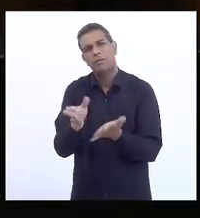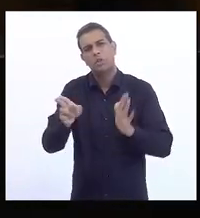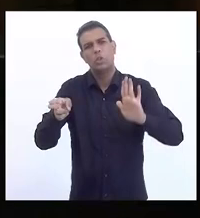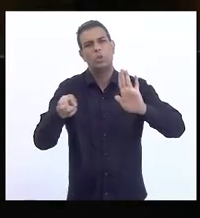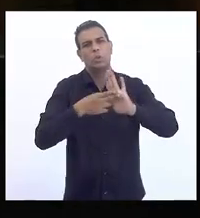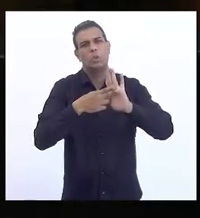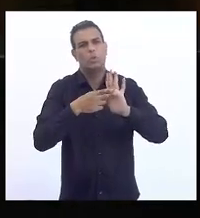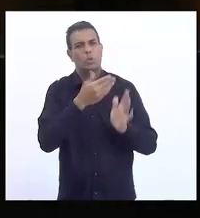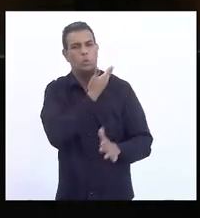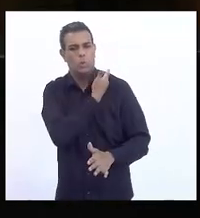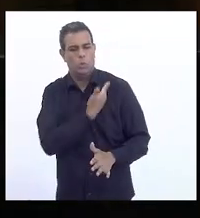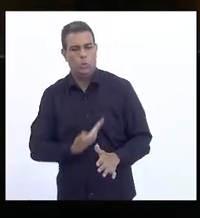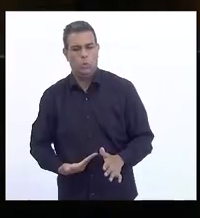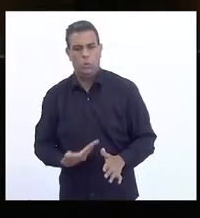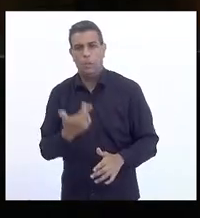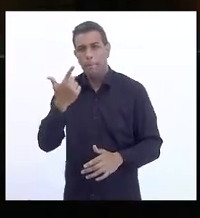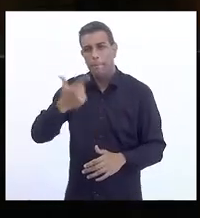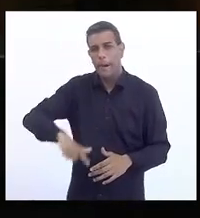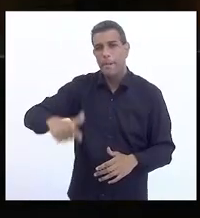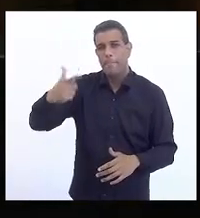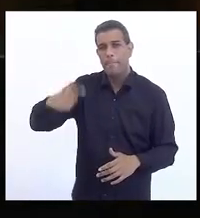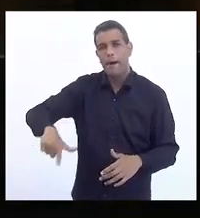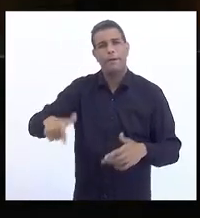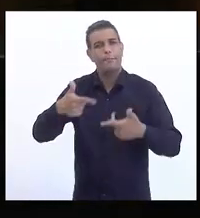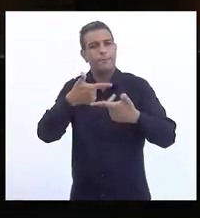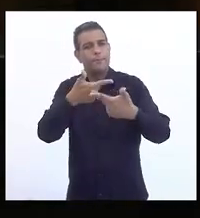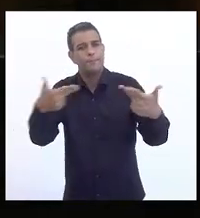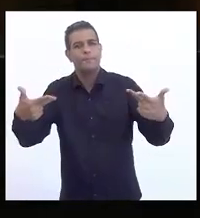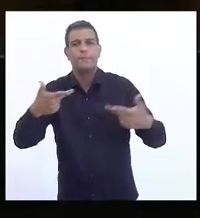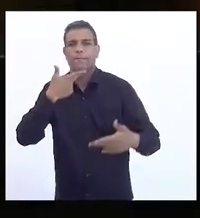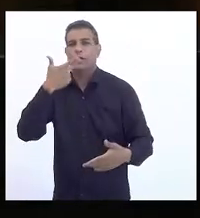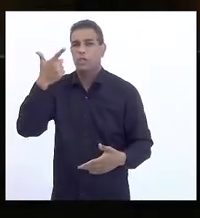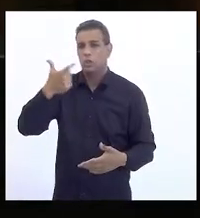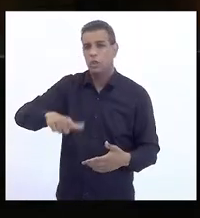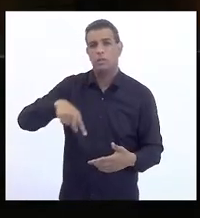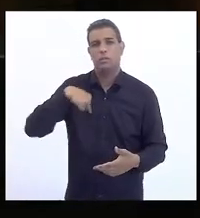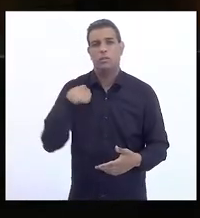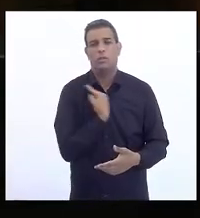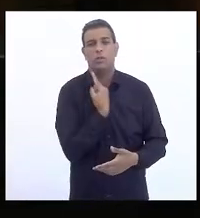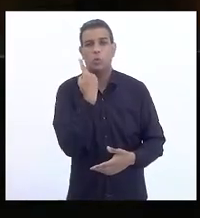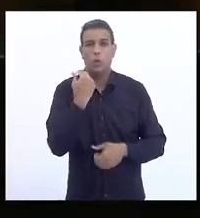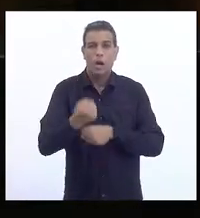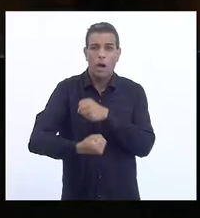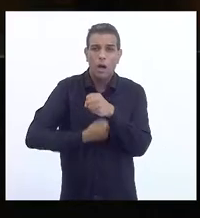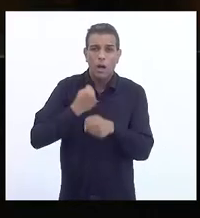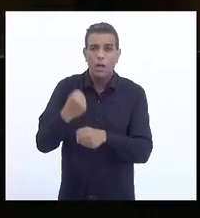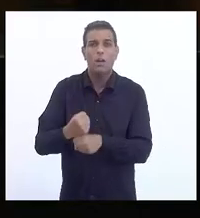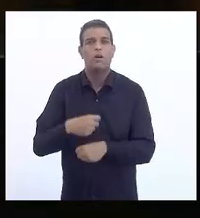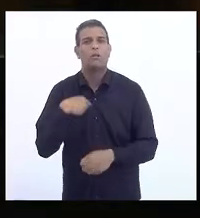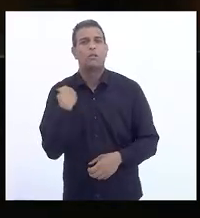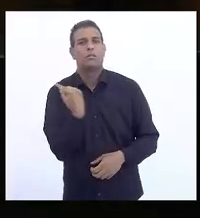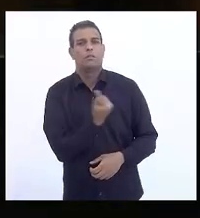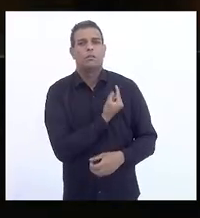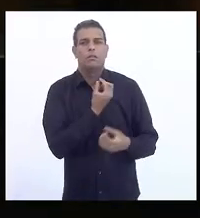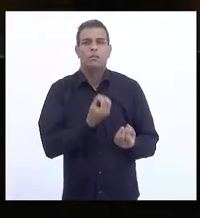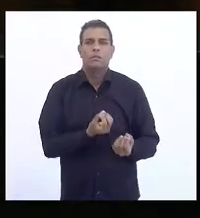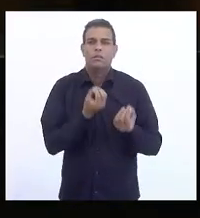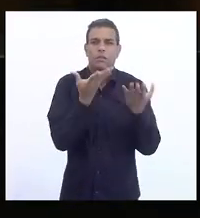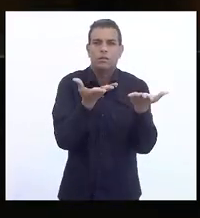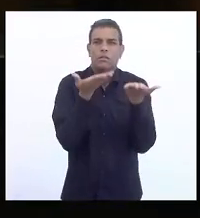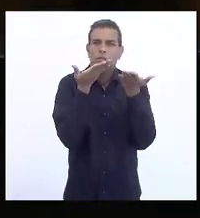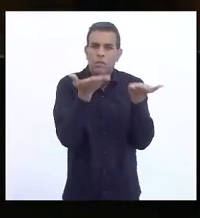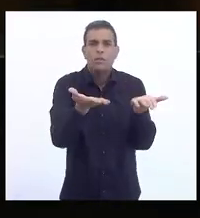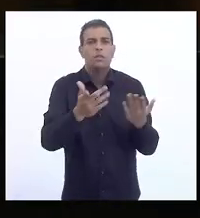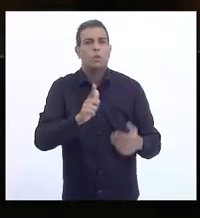o governo do que os últimos governantes. Repito, em um ano nós entregamos, o governo